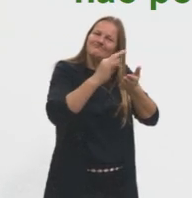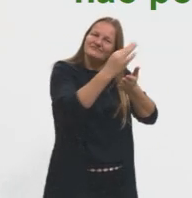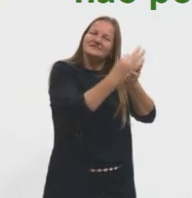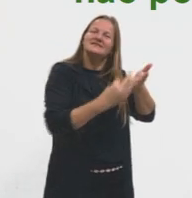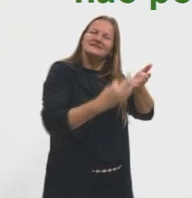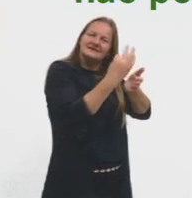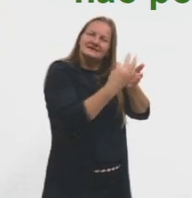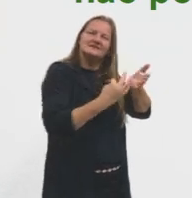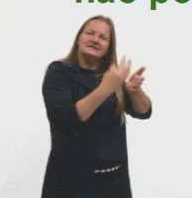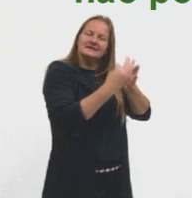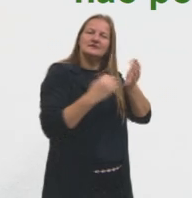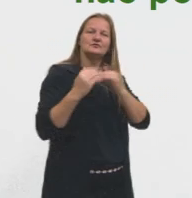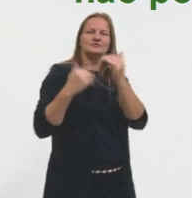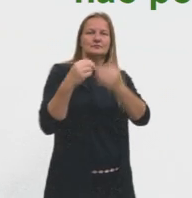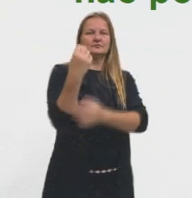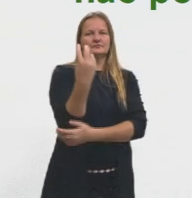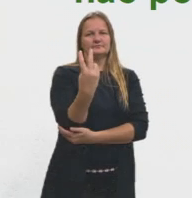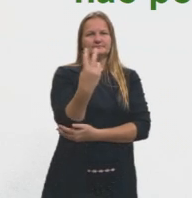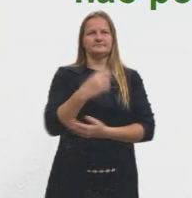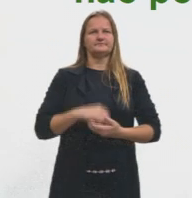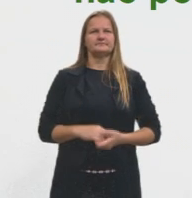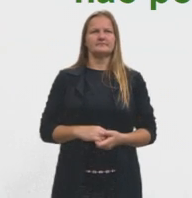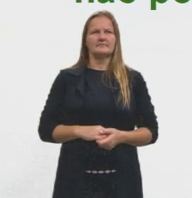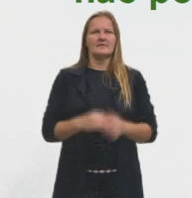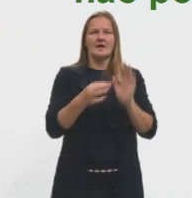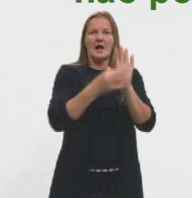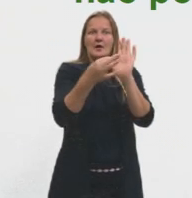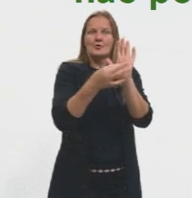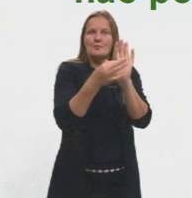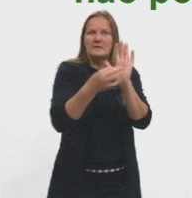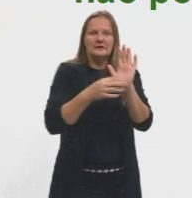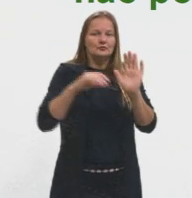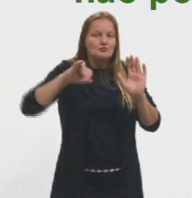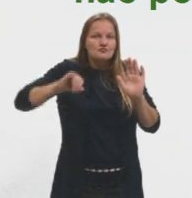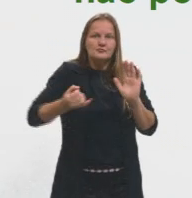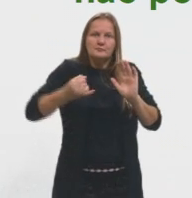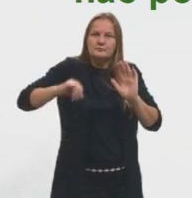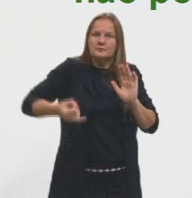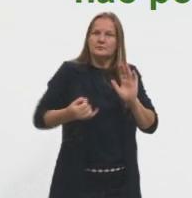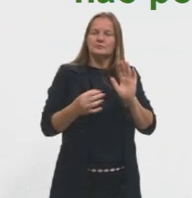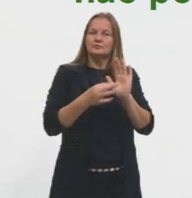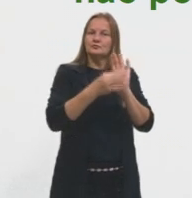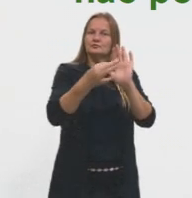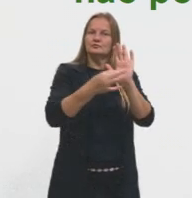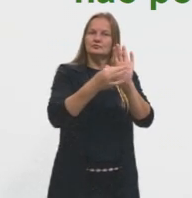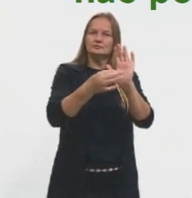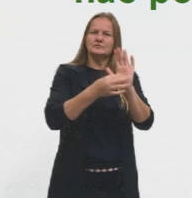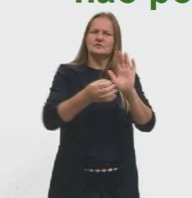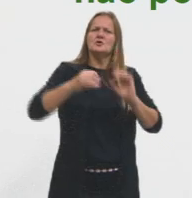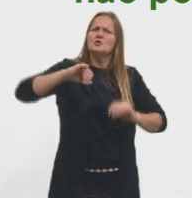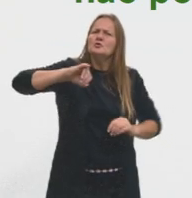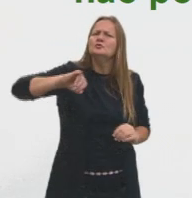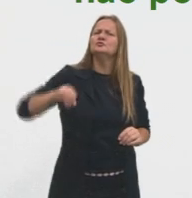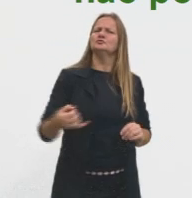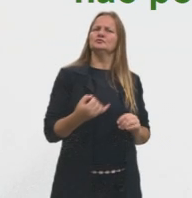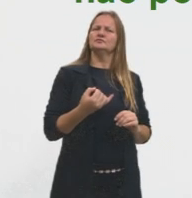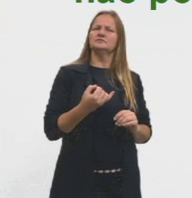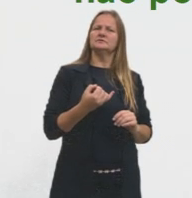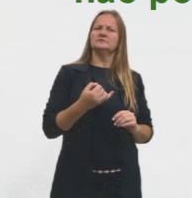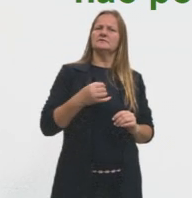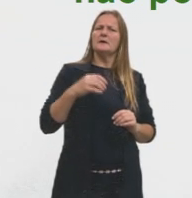argumentando no desenvolvimento dois o argumento convincente consiste nas justificativas